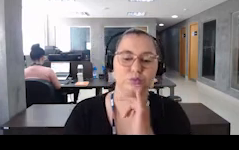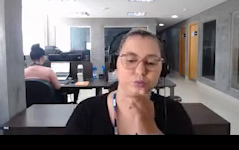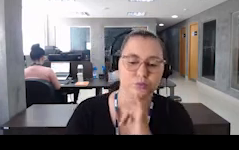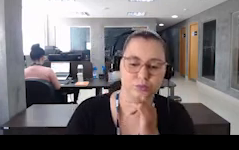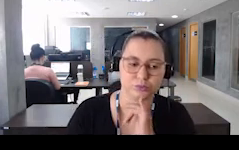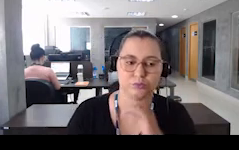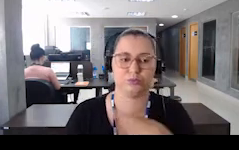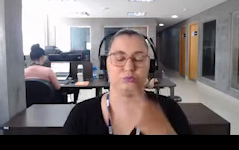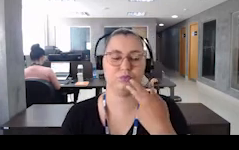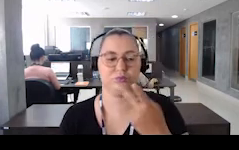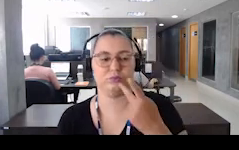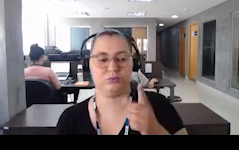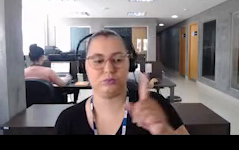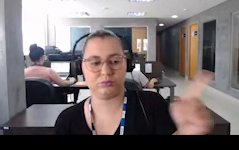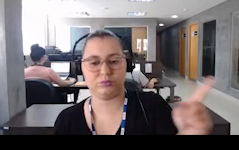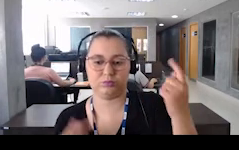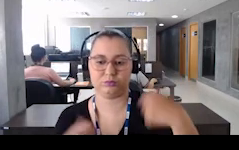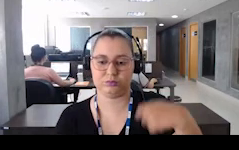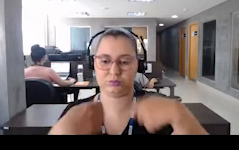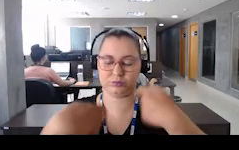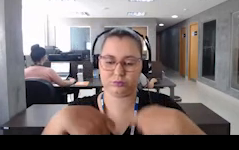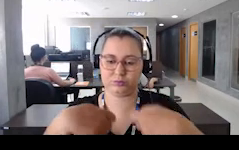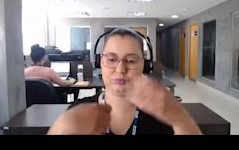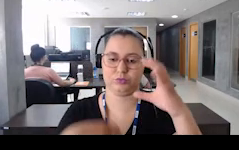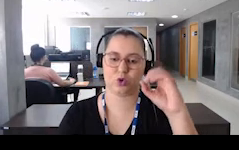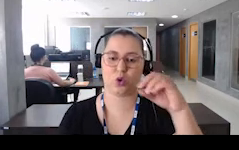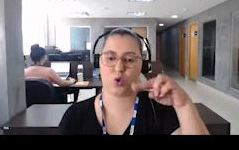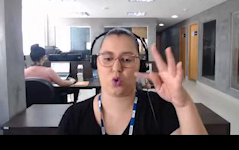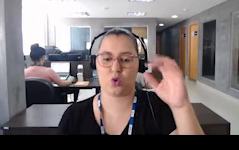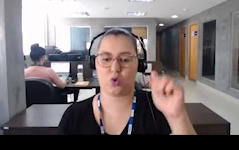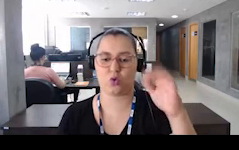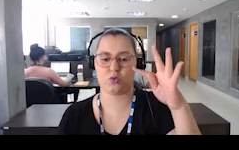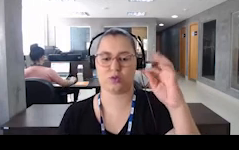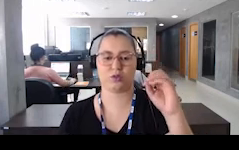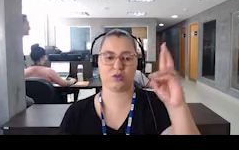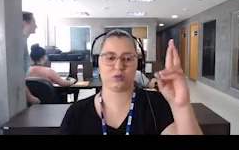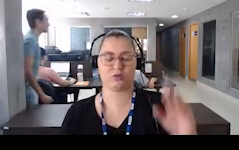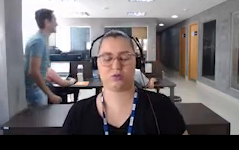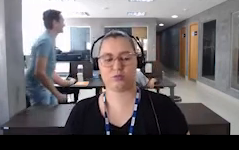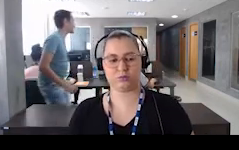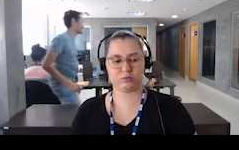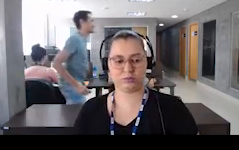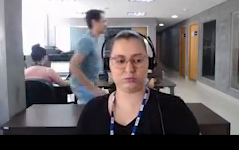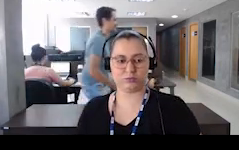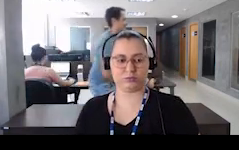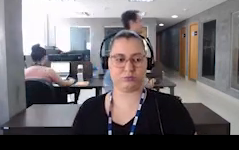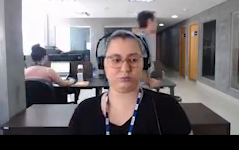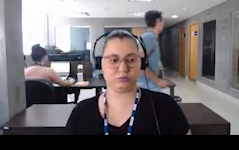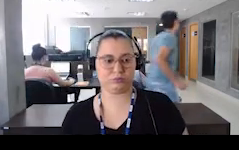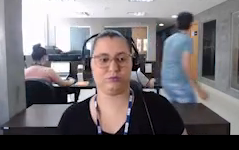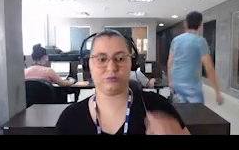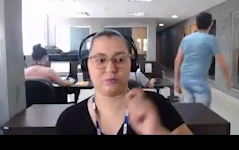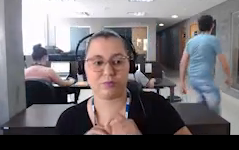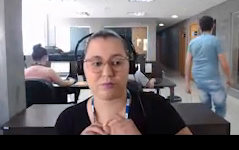isso aqui, ó, ele vai falar no vídeo da necessidade da gente usar um contactor, né? Deixa eu ver se ele dá continuidade aqui no vídeo. Aí, ó,